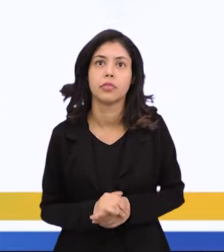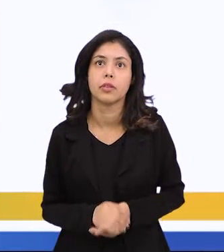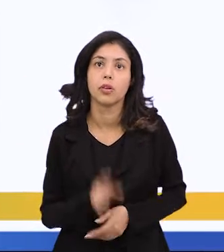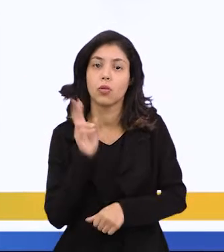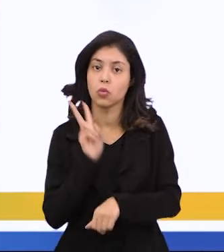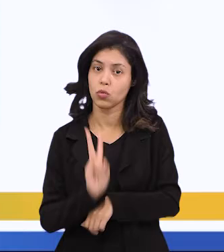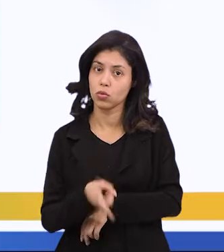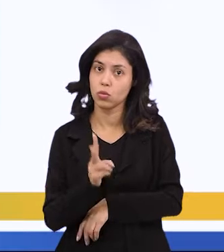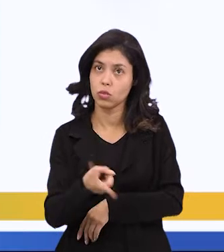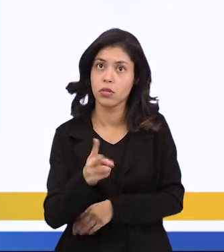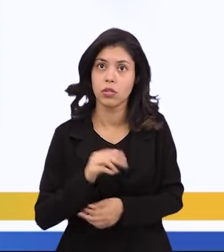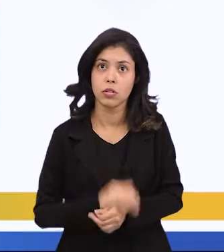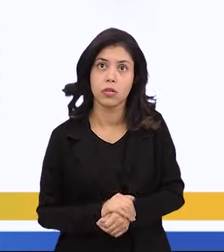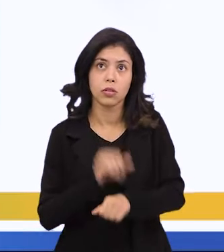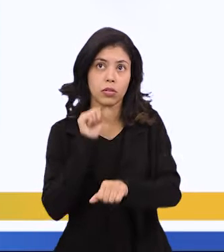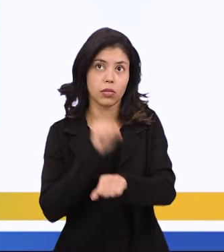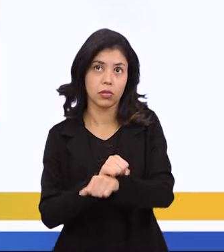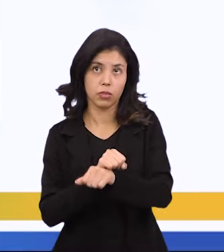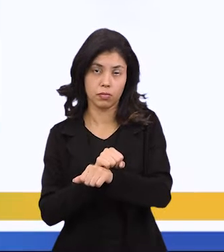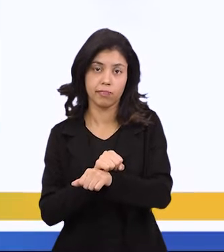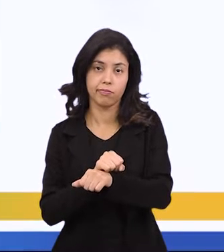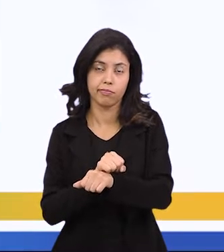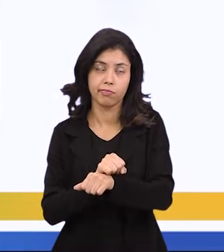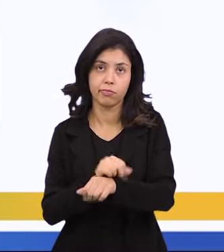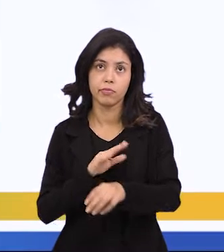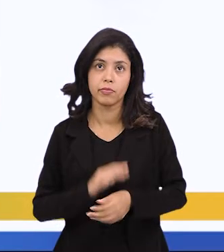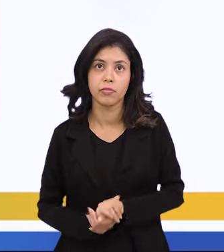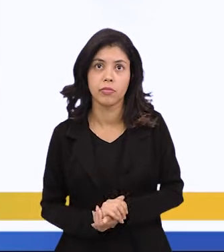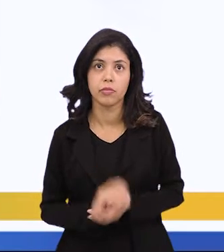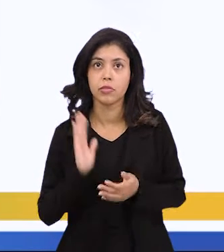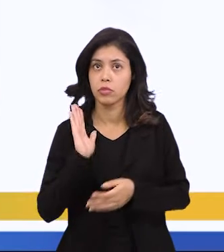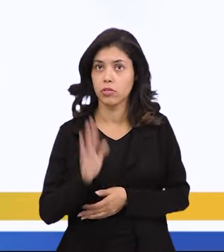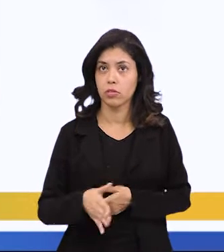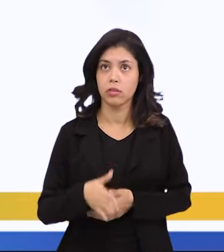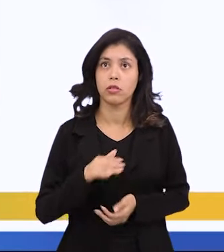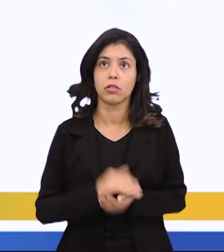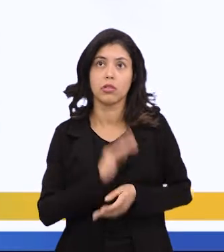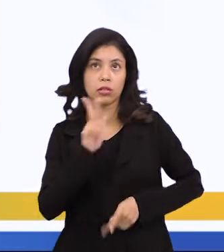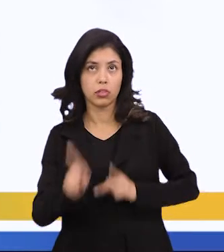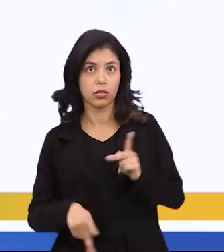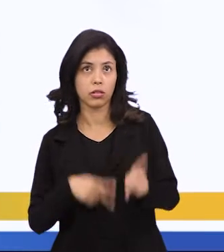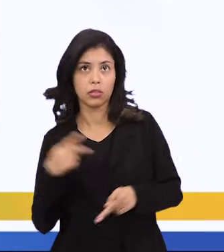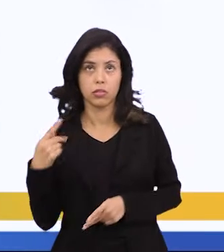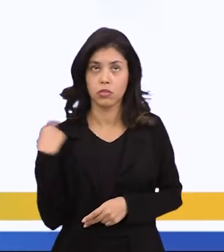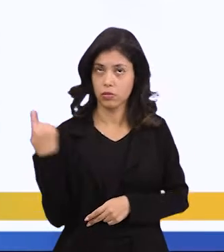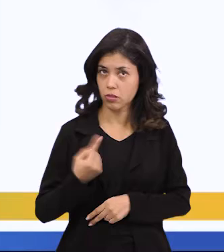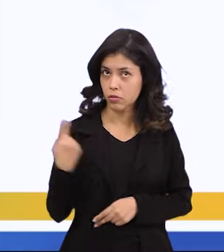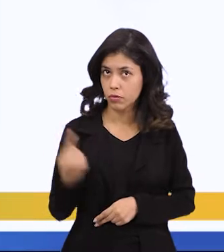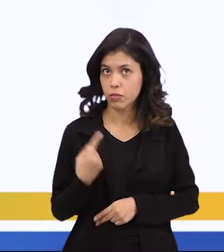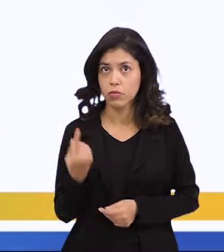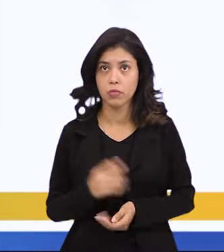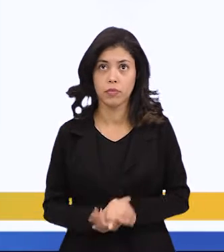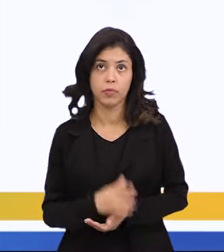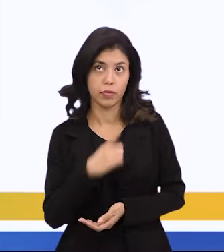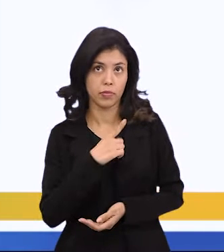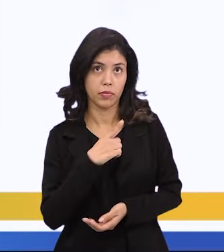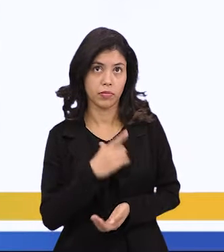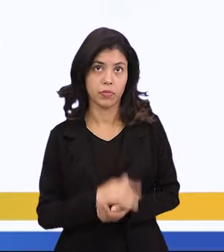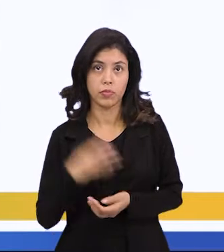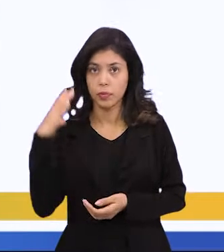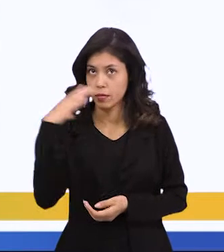permaneceu em êxtase, ou seja, estagnada. E já a população isolada, ela teve